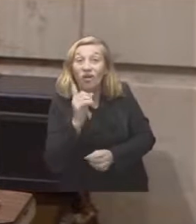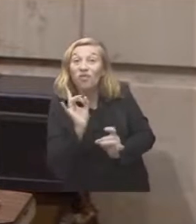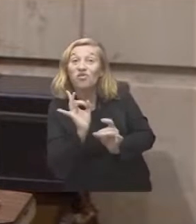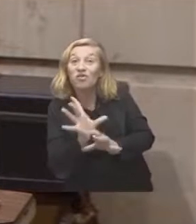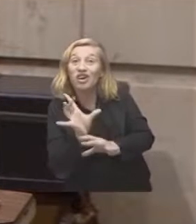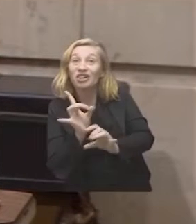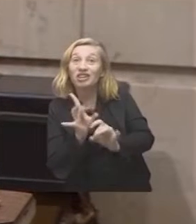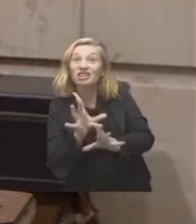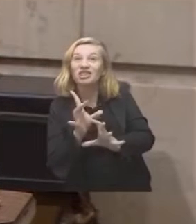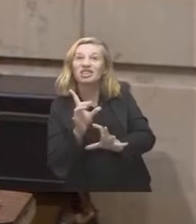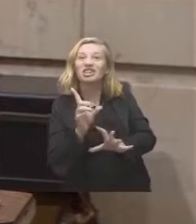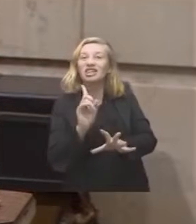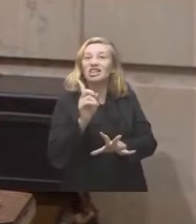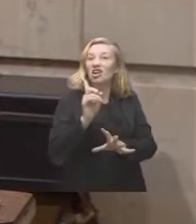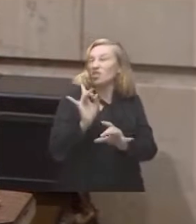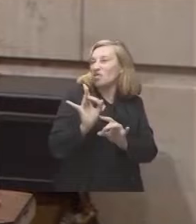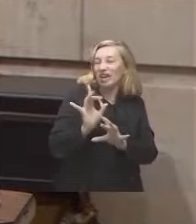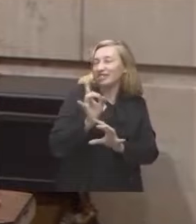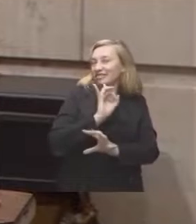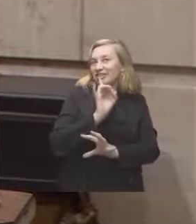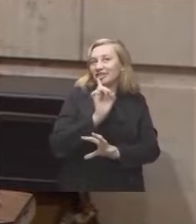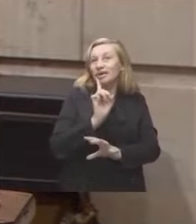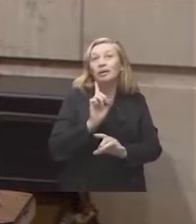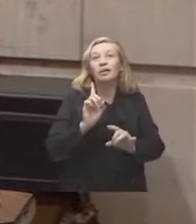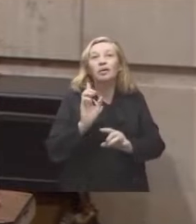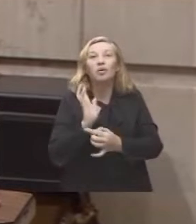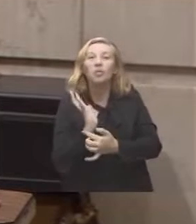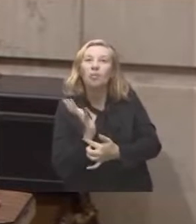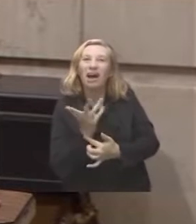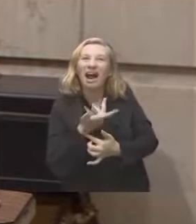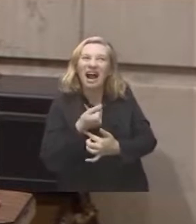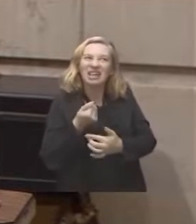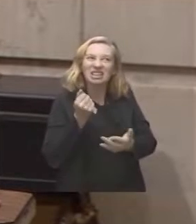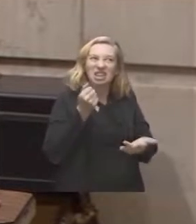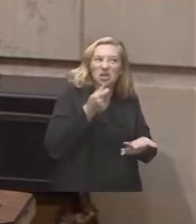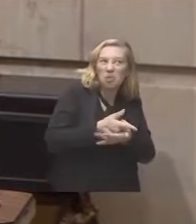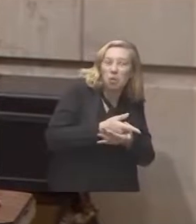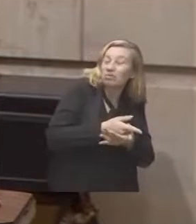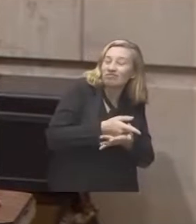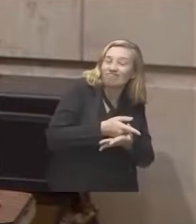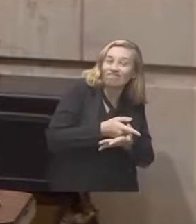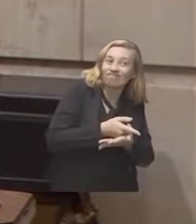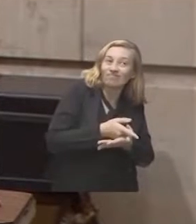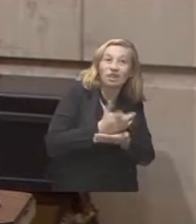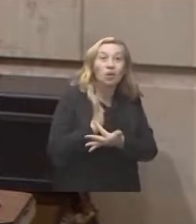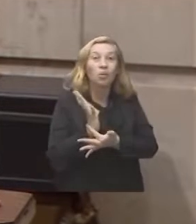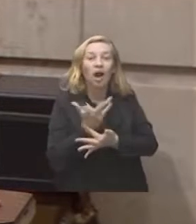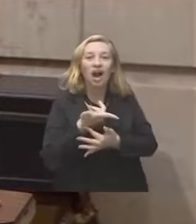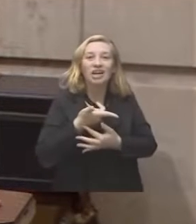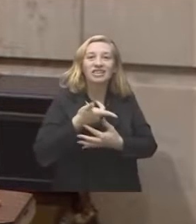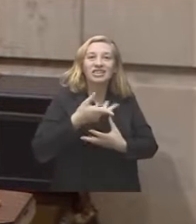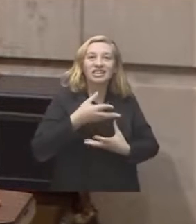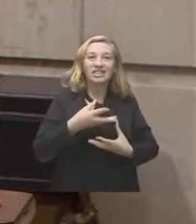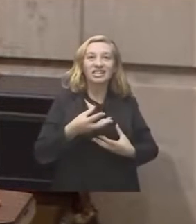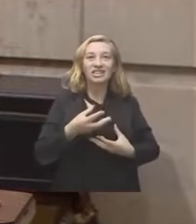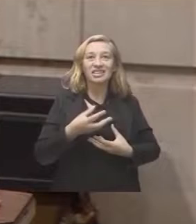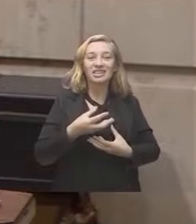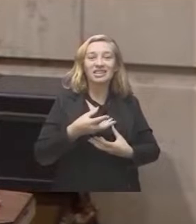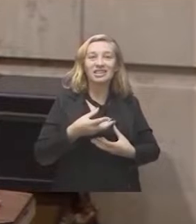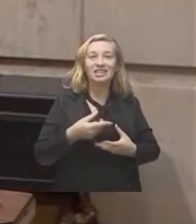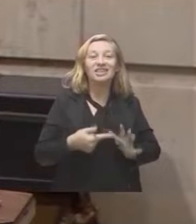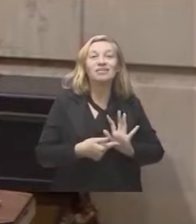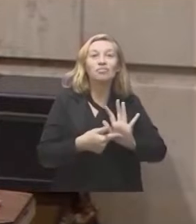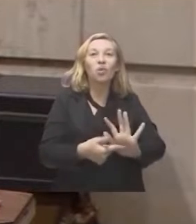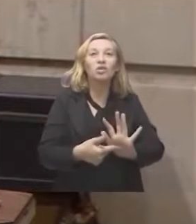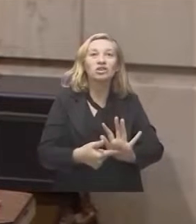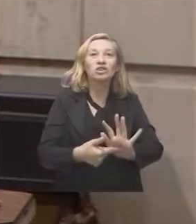uma arte que não está à venda, uma arte que não se compra, uma arte que se dá e que não atrai